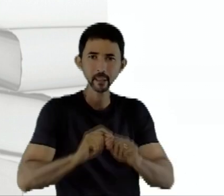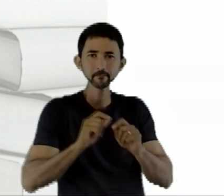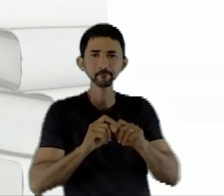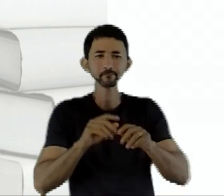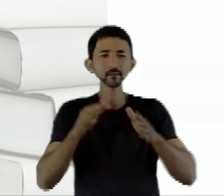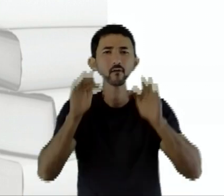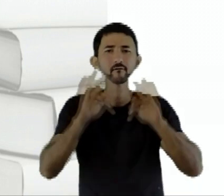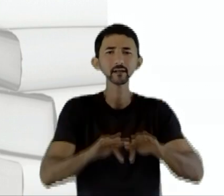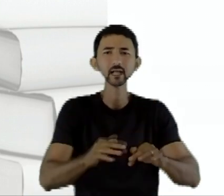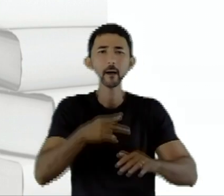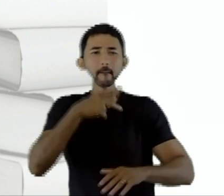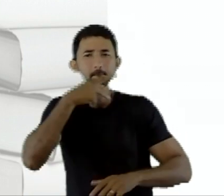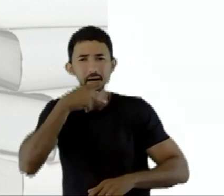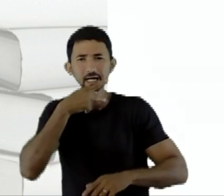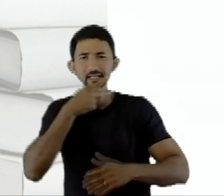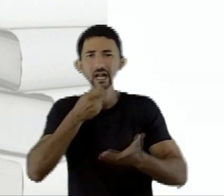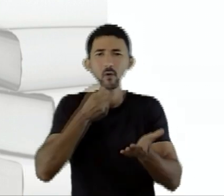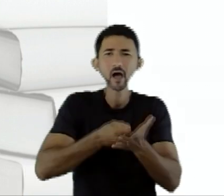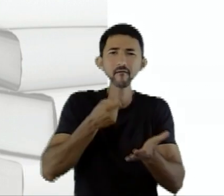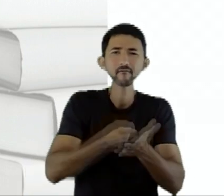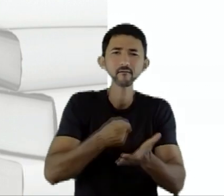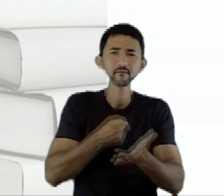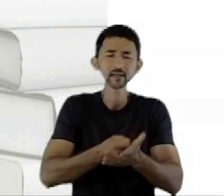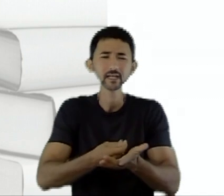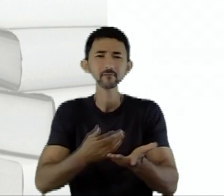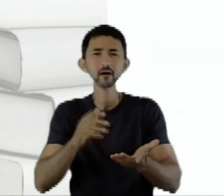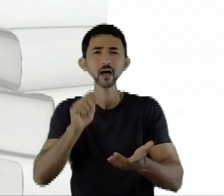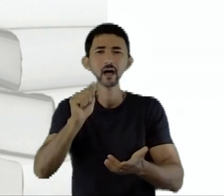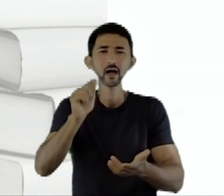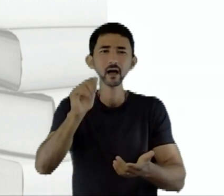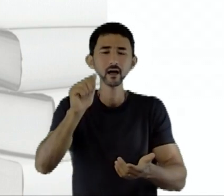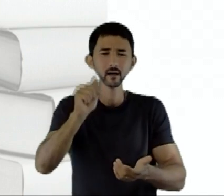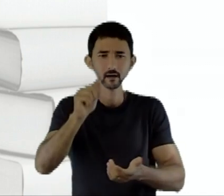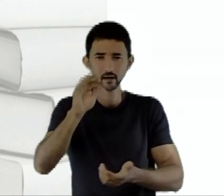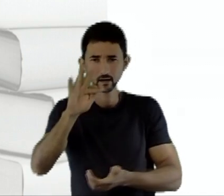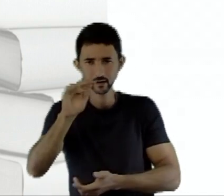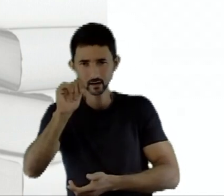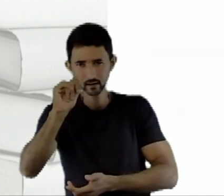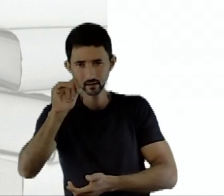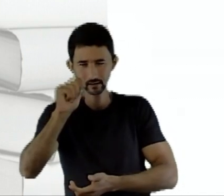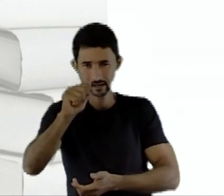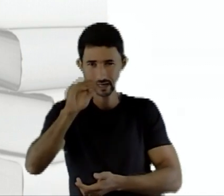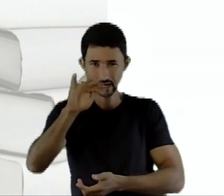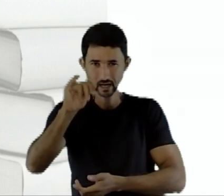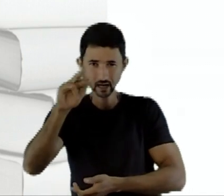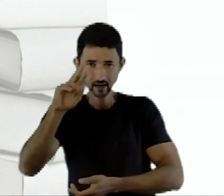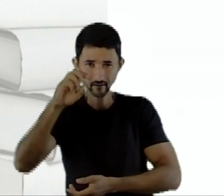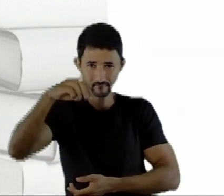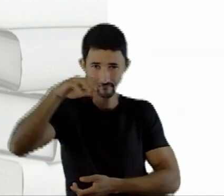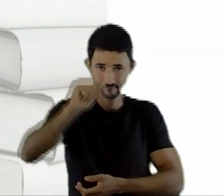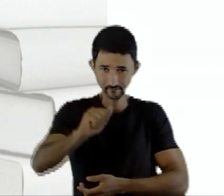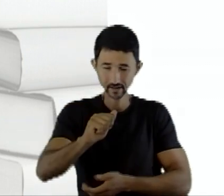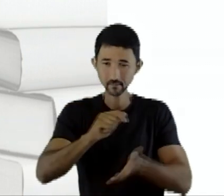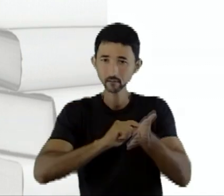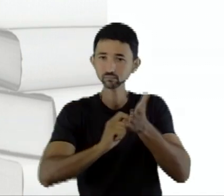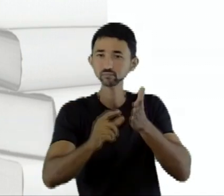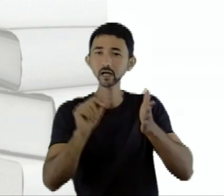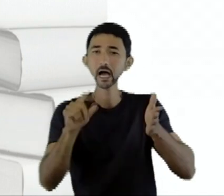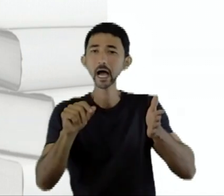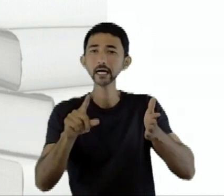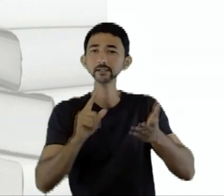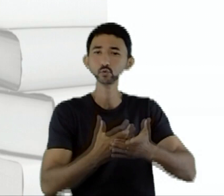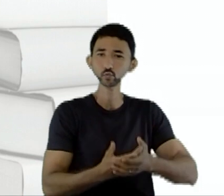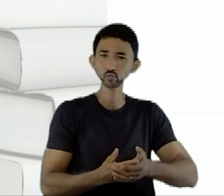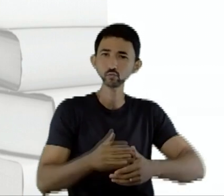Platão afirmava, quem afirma, afirma alguma coisa, e aí essa alguma coisa está em azul marcadinha aqui. Um